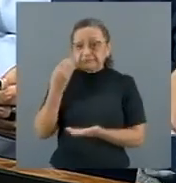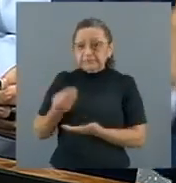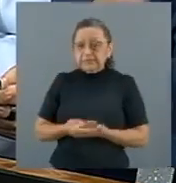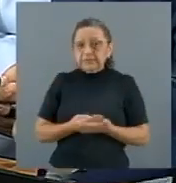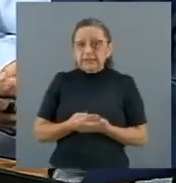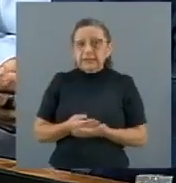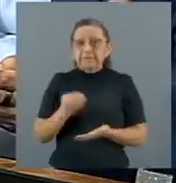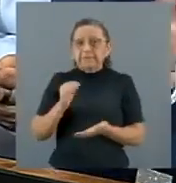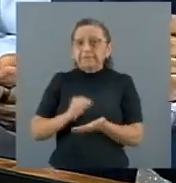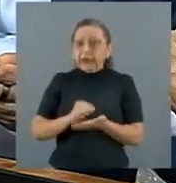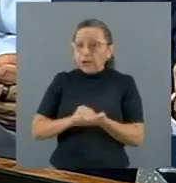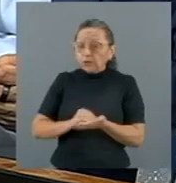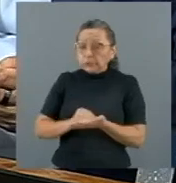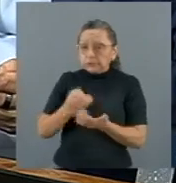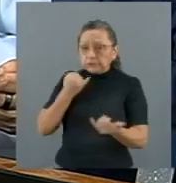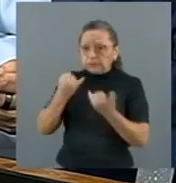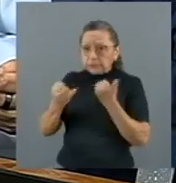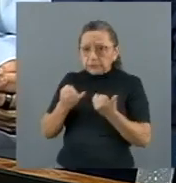combate com mais informação.